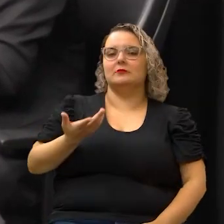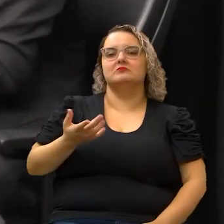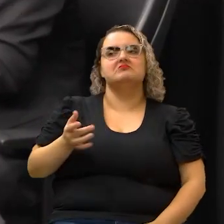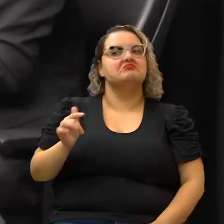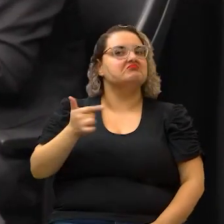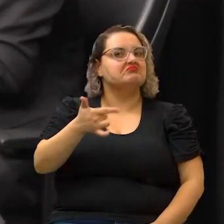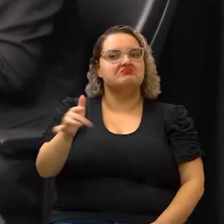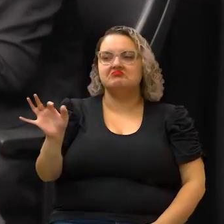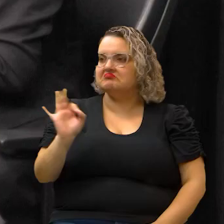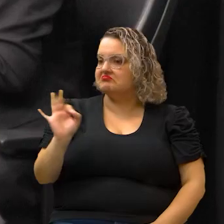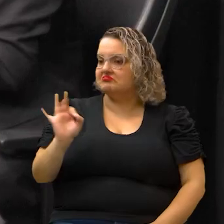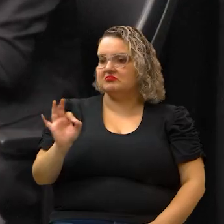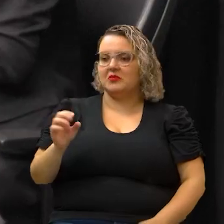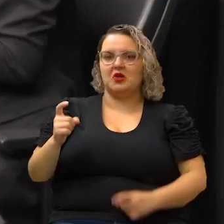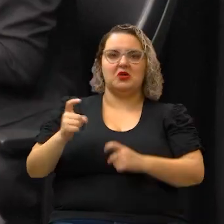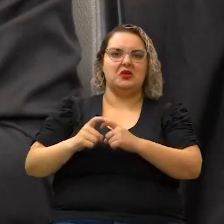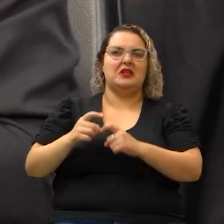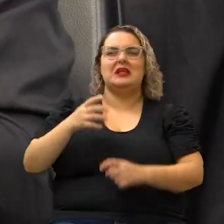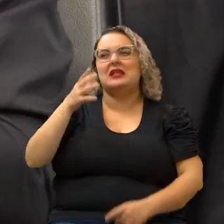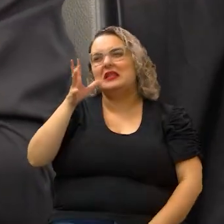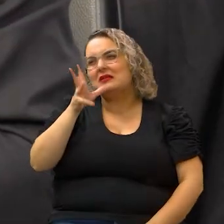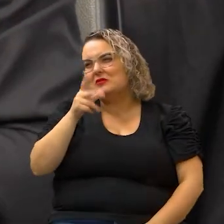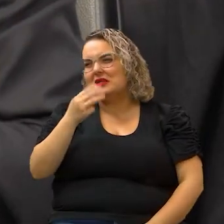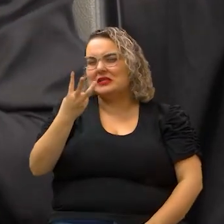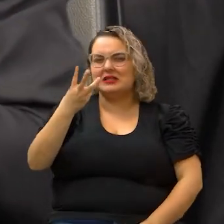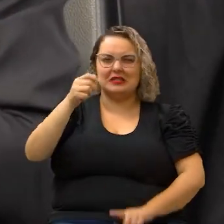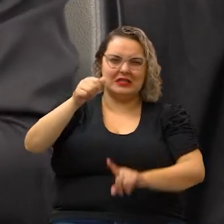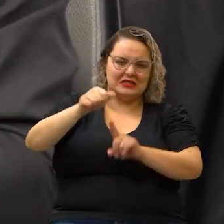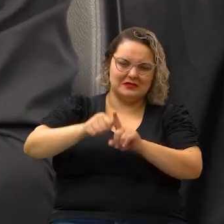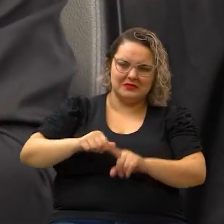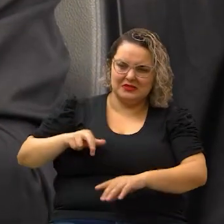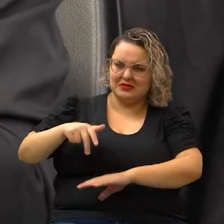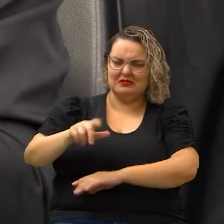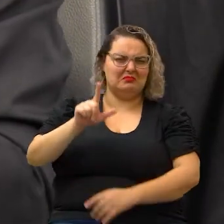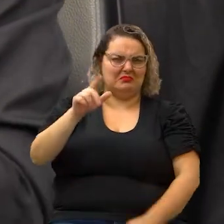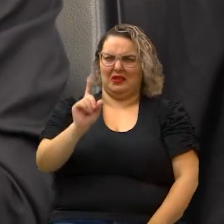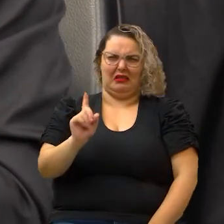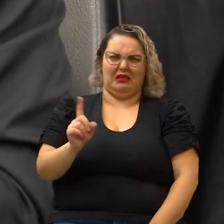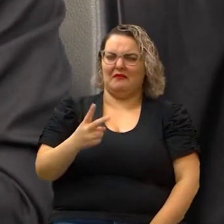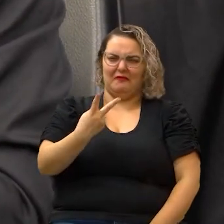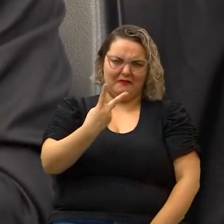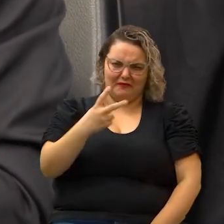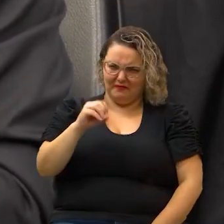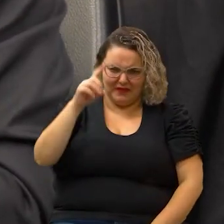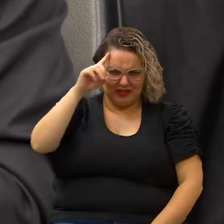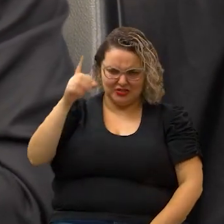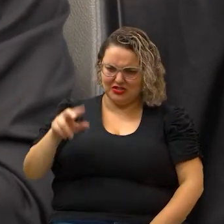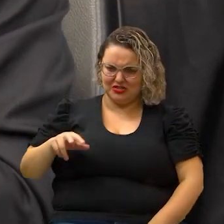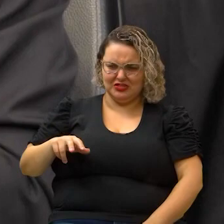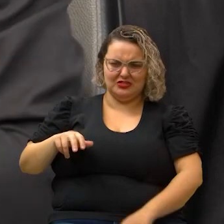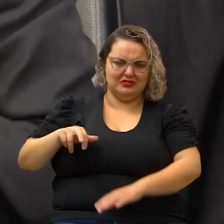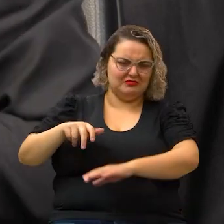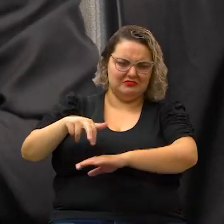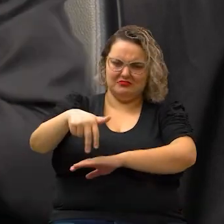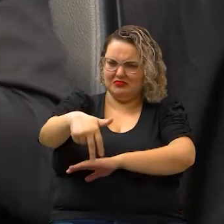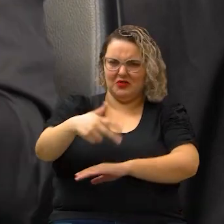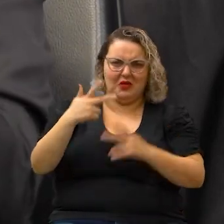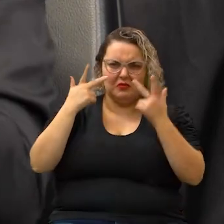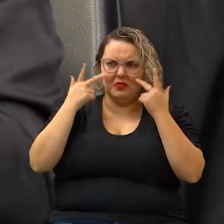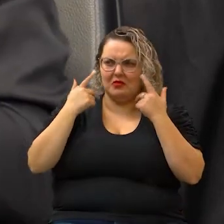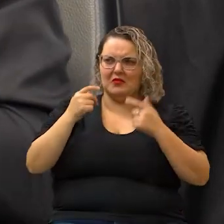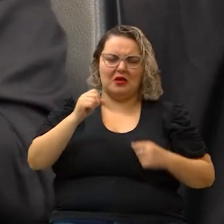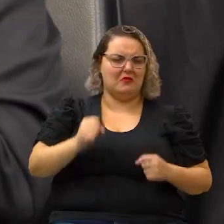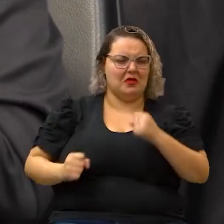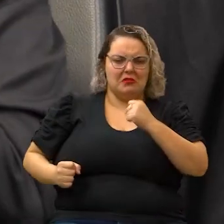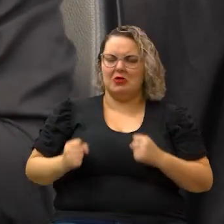marcadinho. Mas eu não tenho nada, o doutor falou que ia demorar 3 meses para eu andar. Imagina, 20 dias eu estava andando, eu já faço esteira, faço